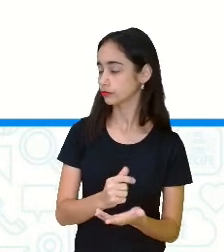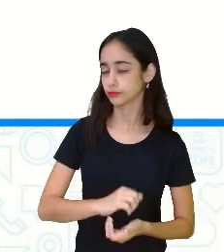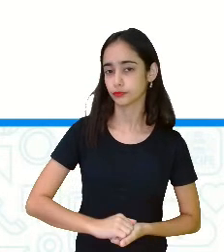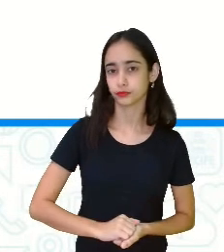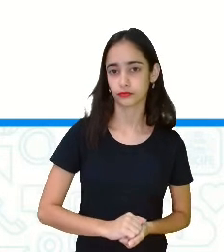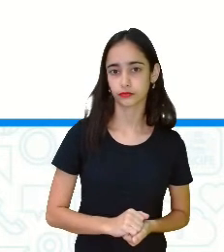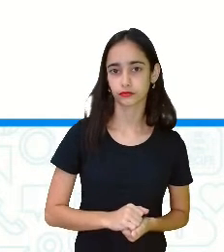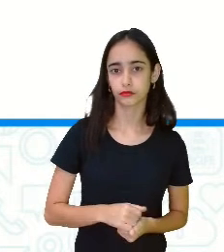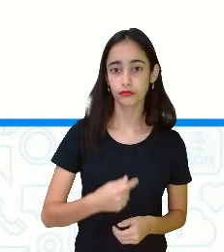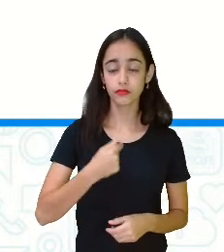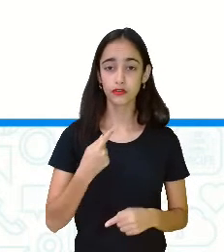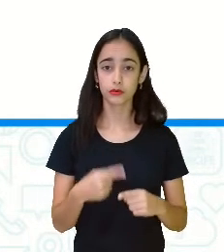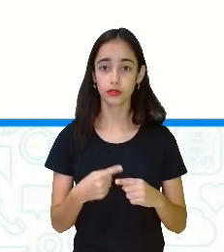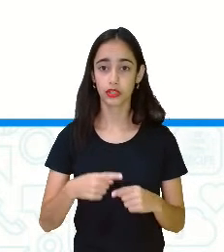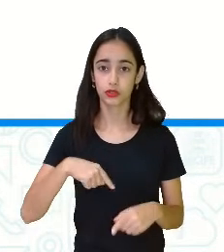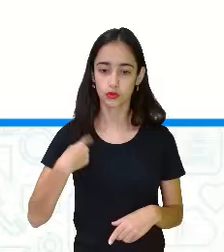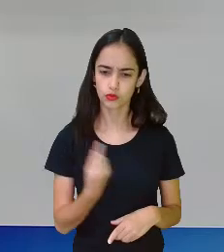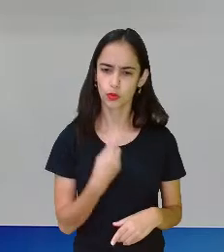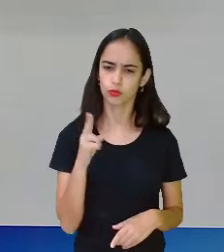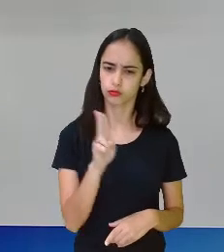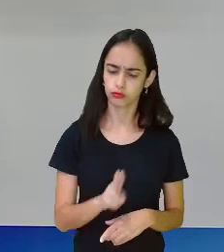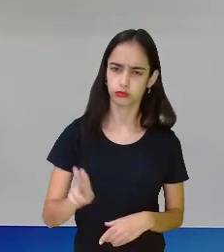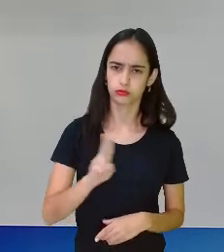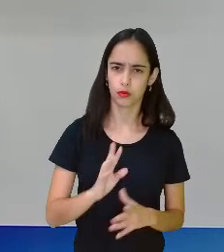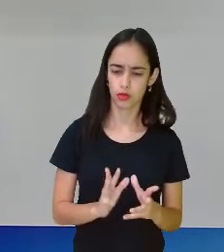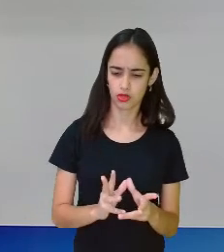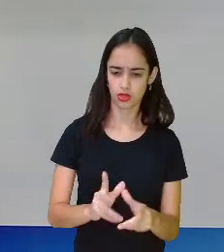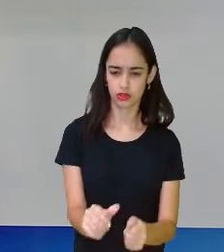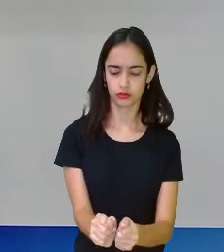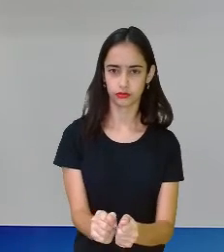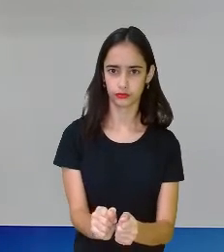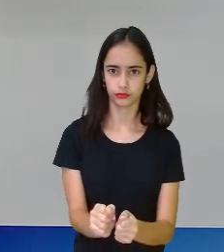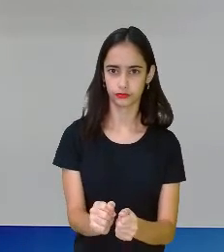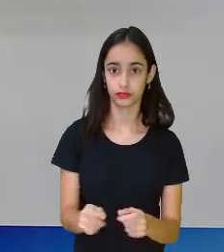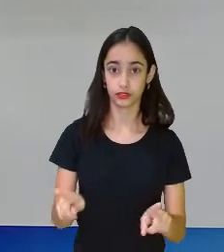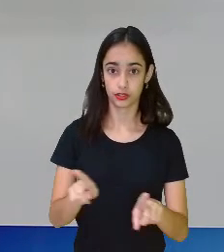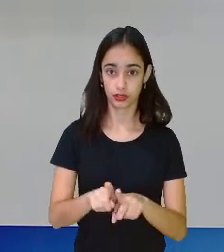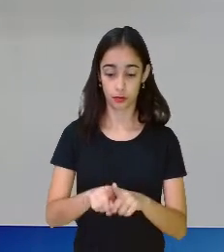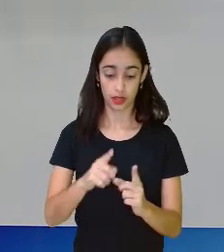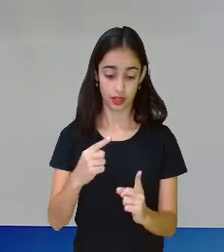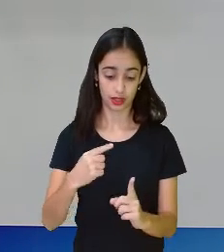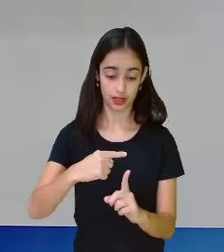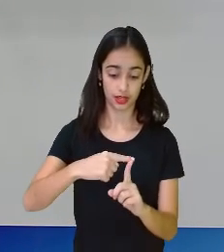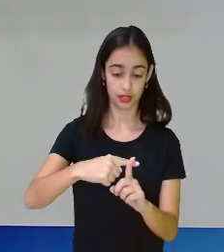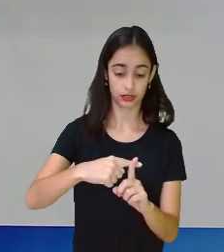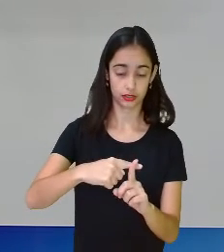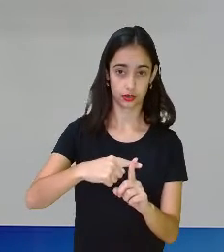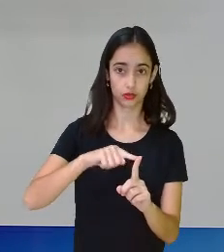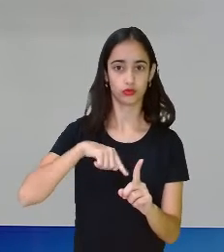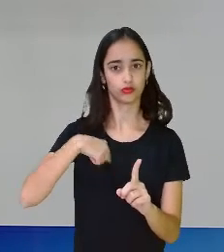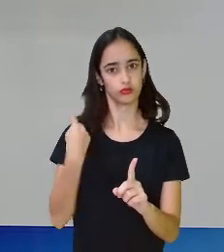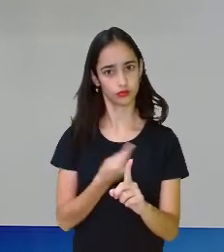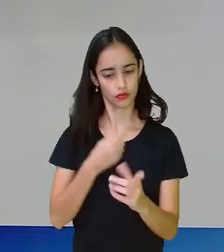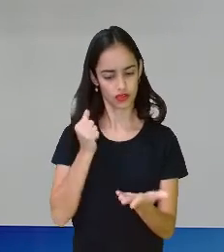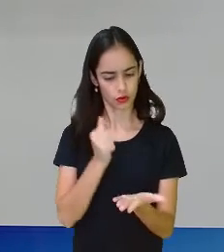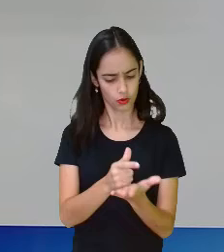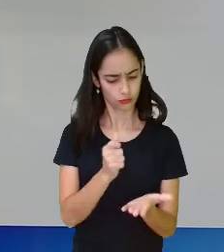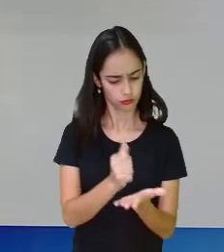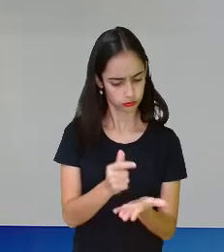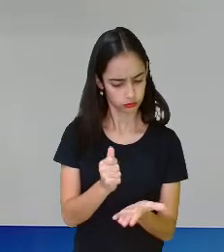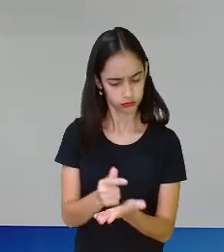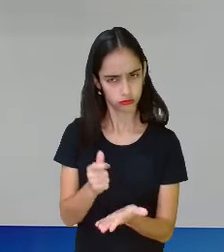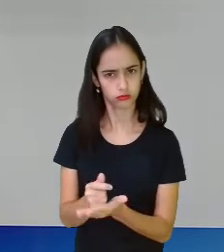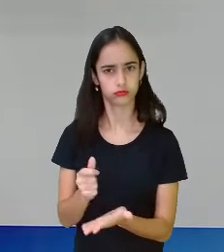todas as operações. A adição, nesse caso, é quando eu vou comprando os produtos.